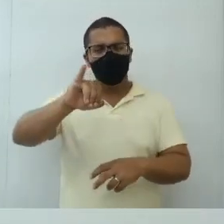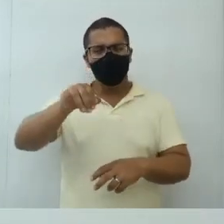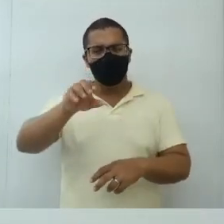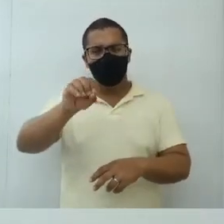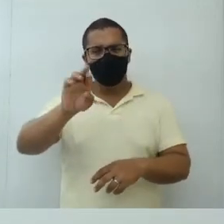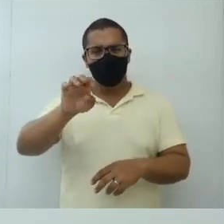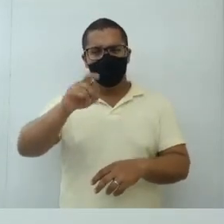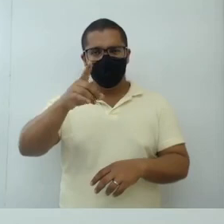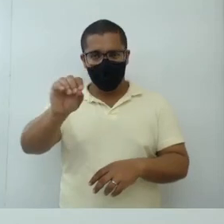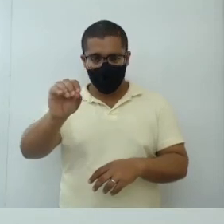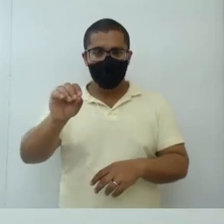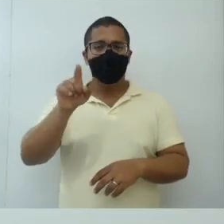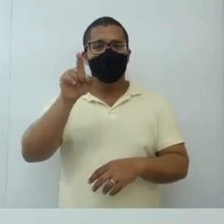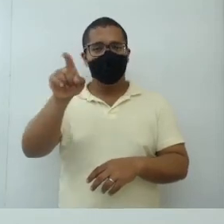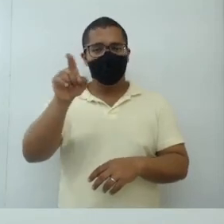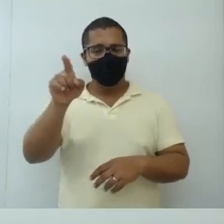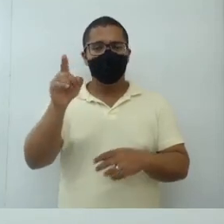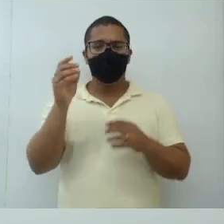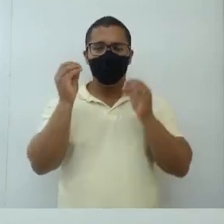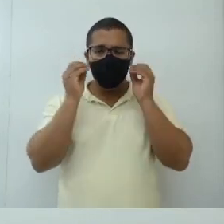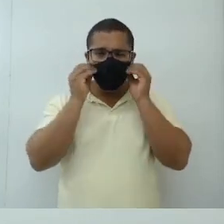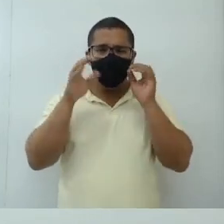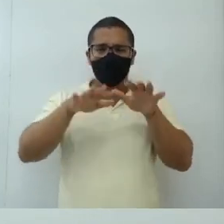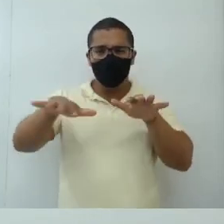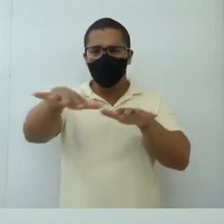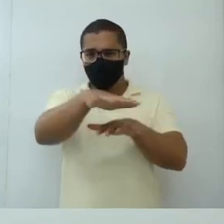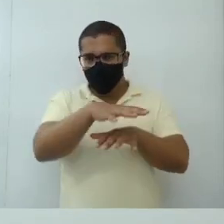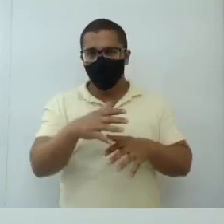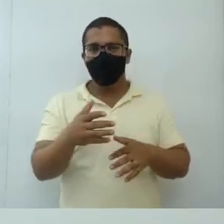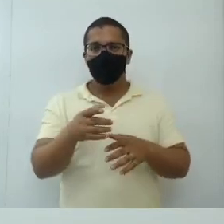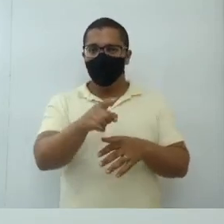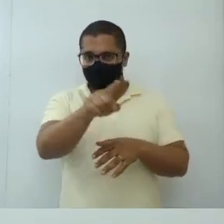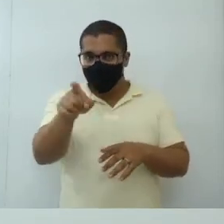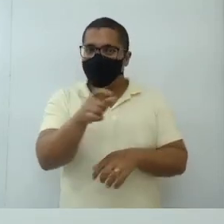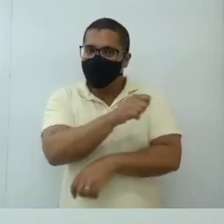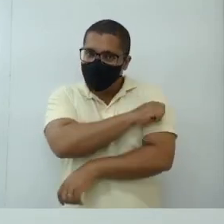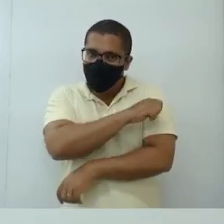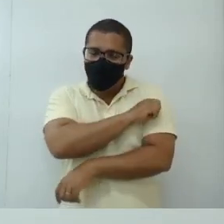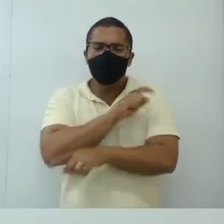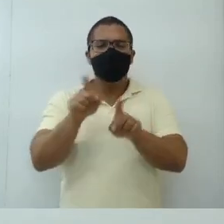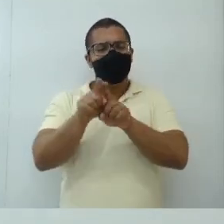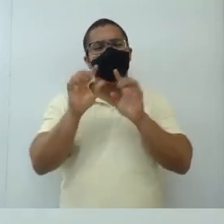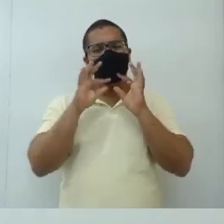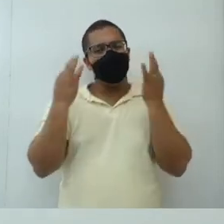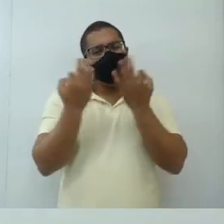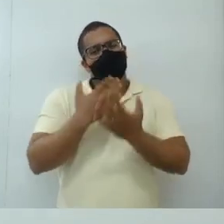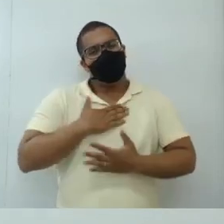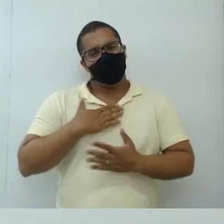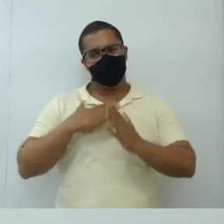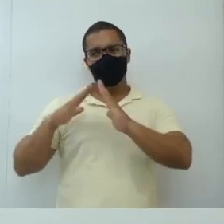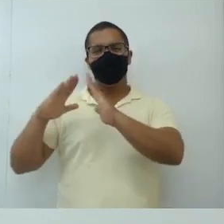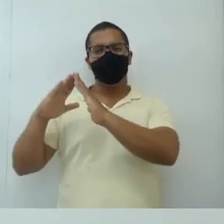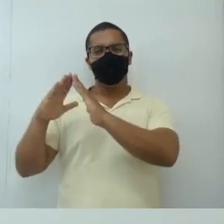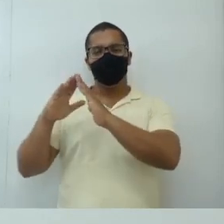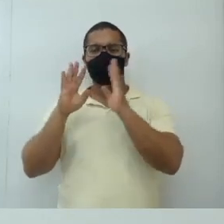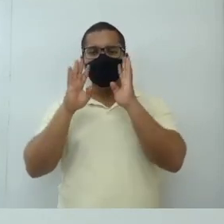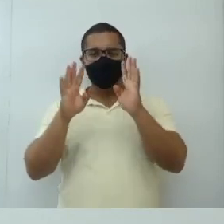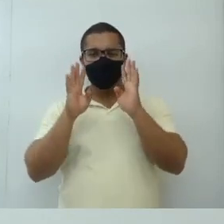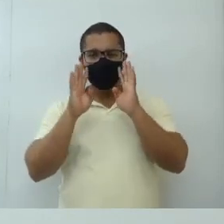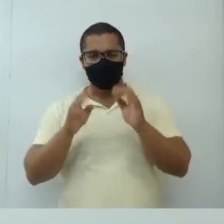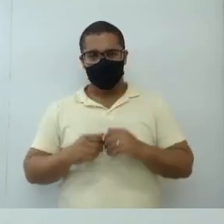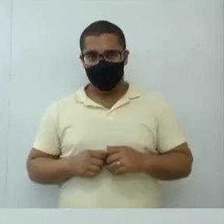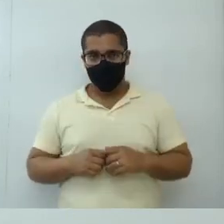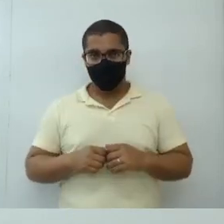a toda equipe lá da escola aos alunos e também a minha família está em casa então hoje a gente